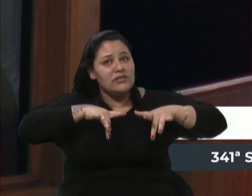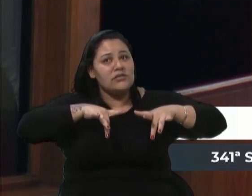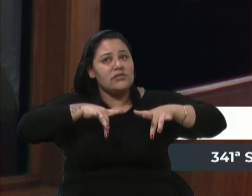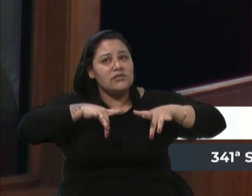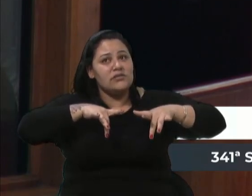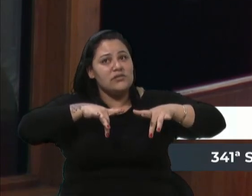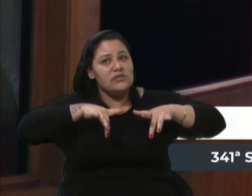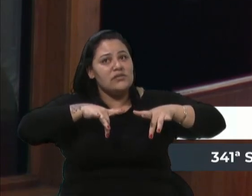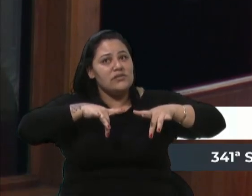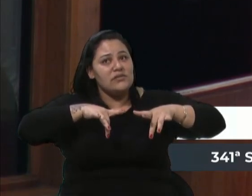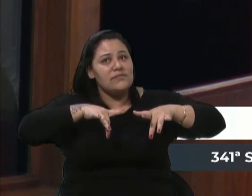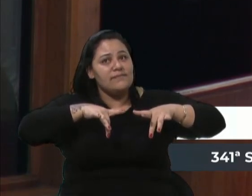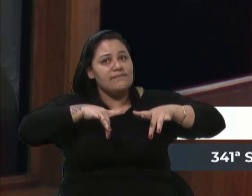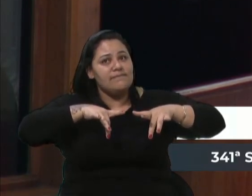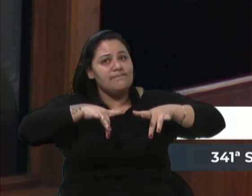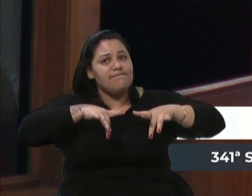de